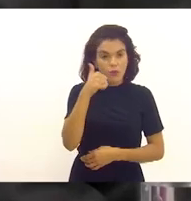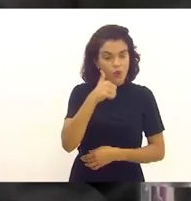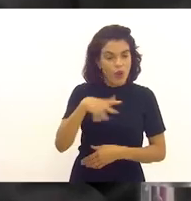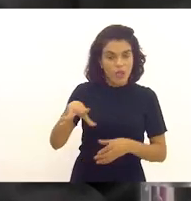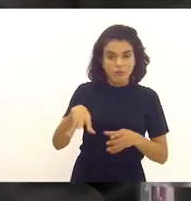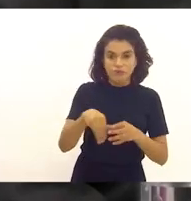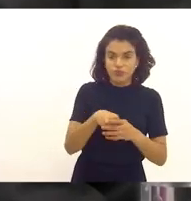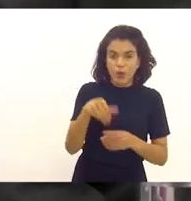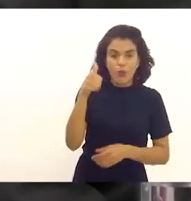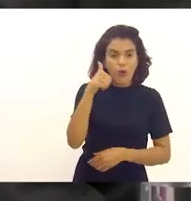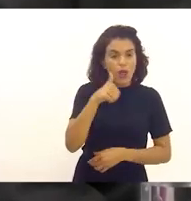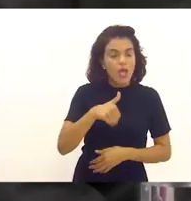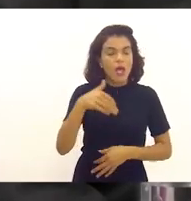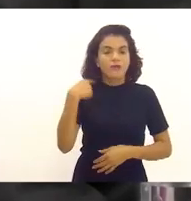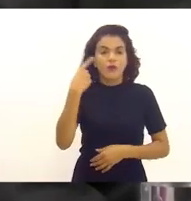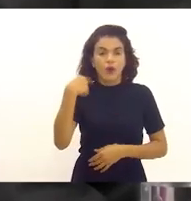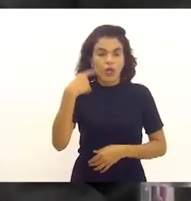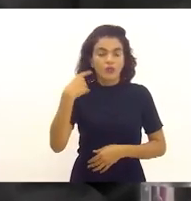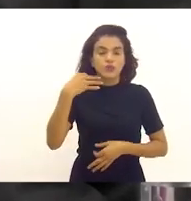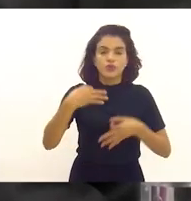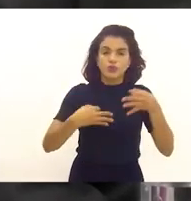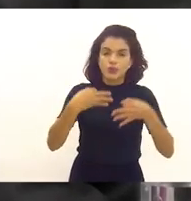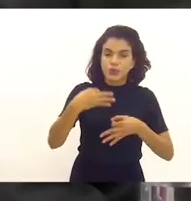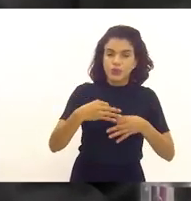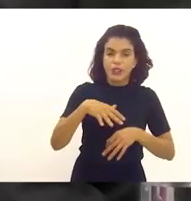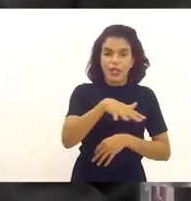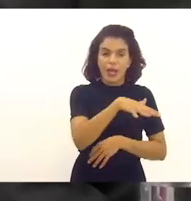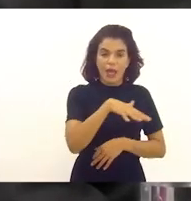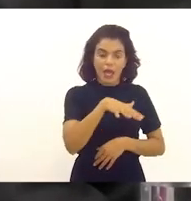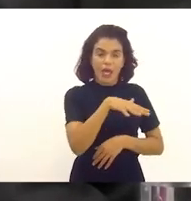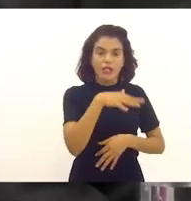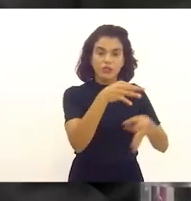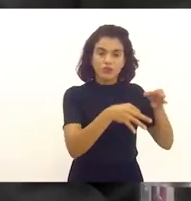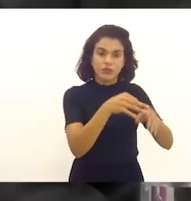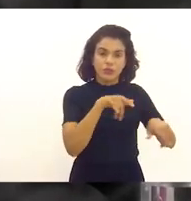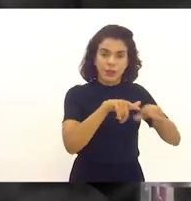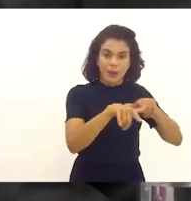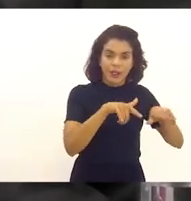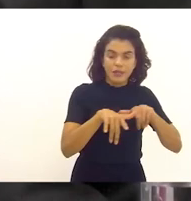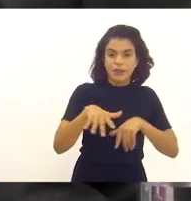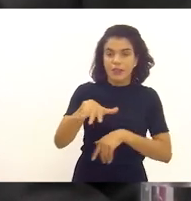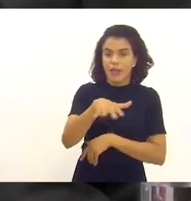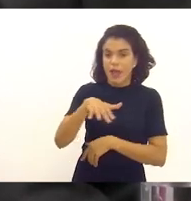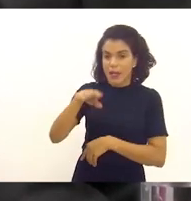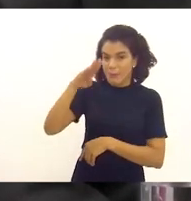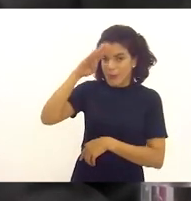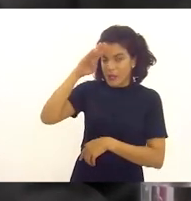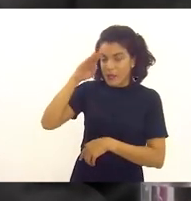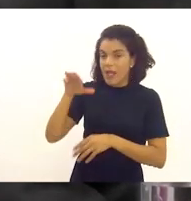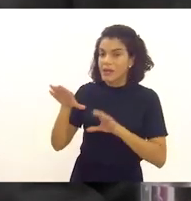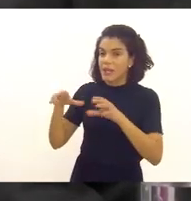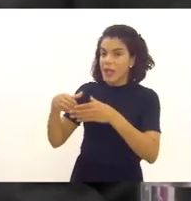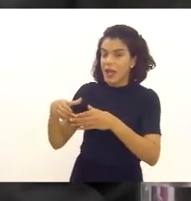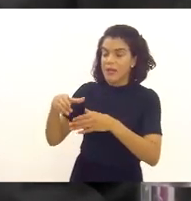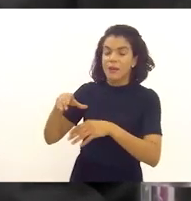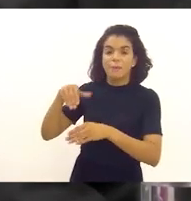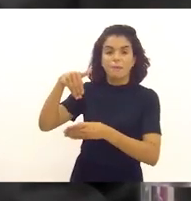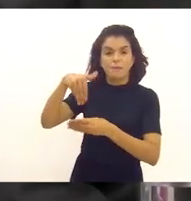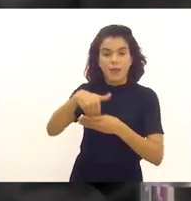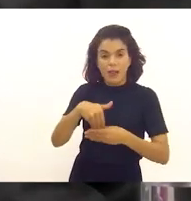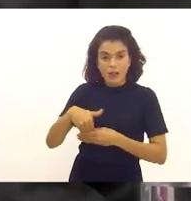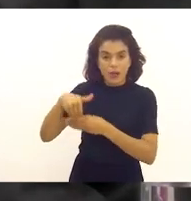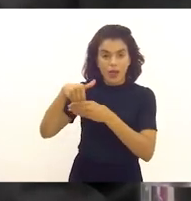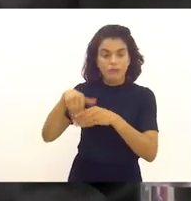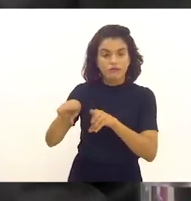e juízes do campo do direito trabalhista do campo da Justiça Federal militar eleitoral que fizemos